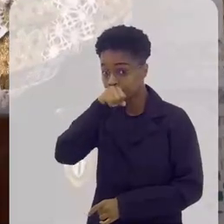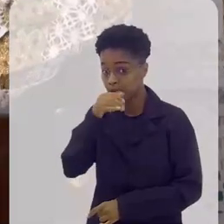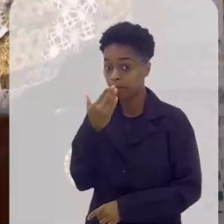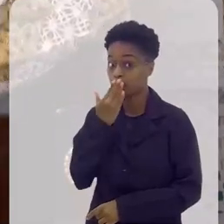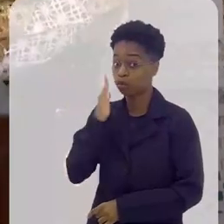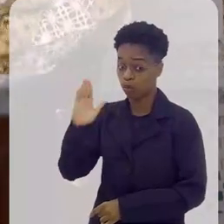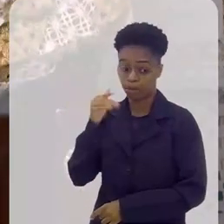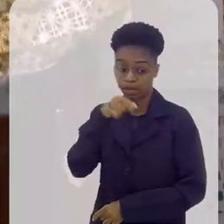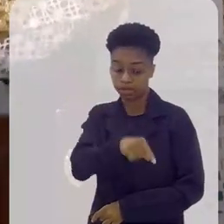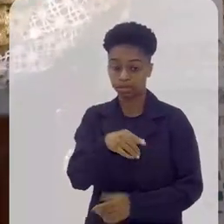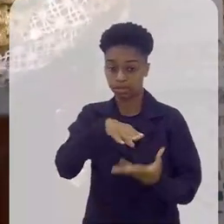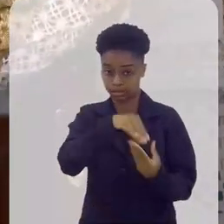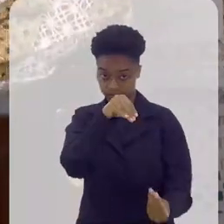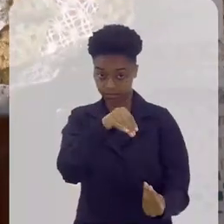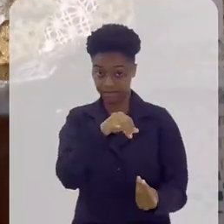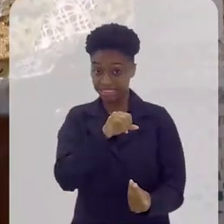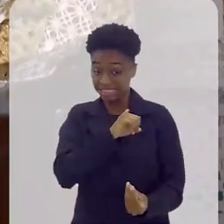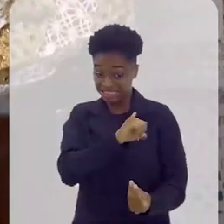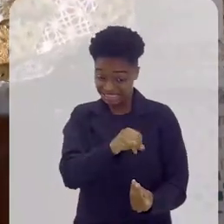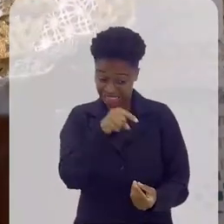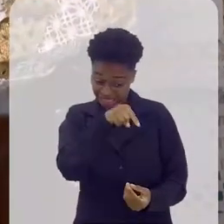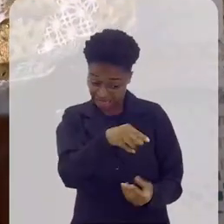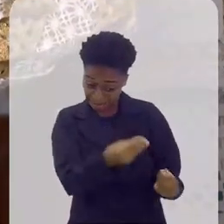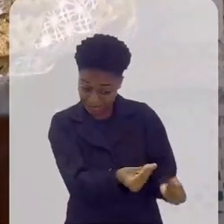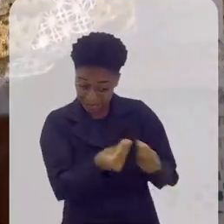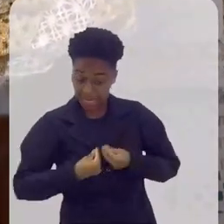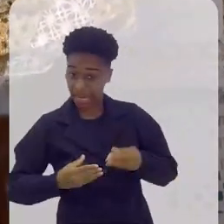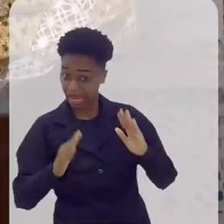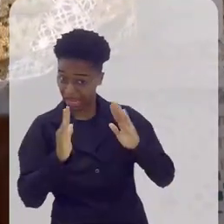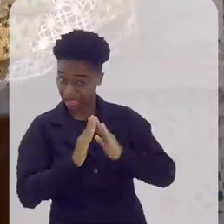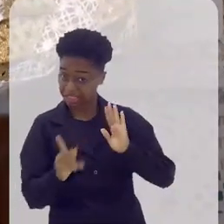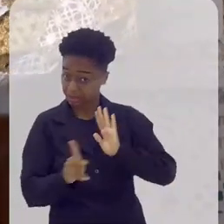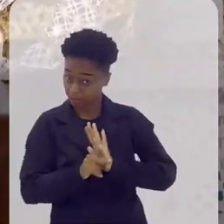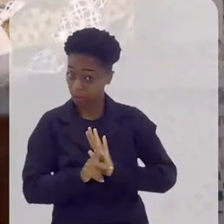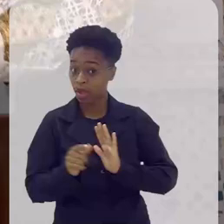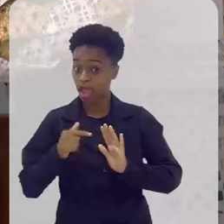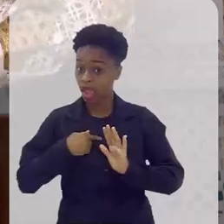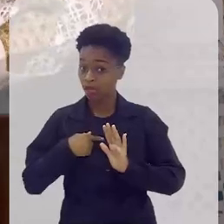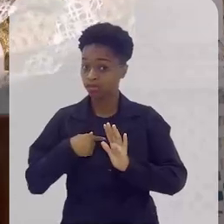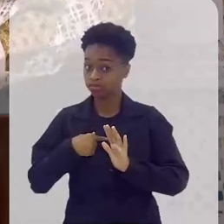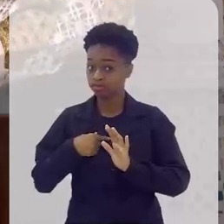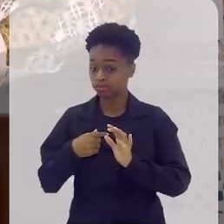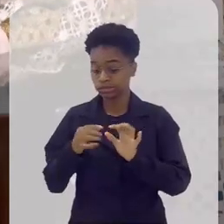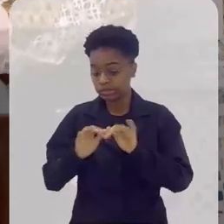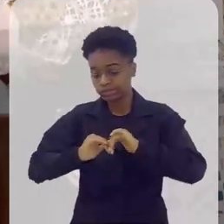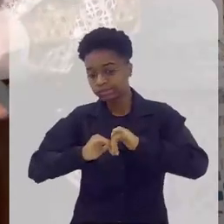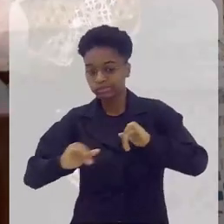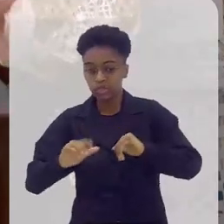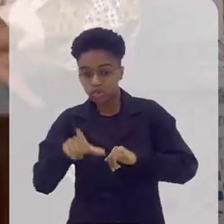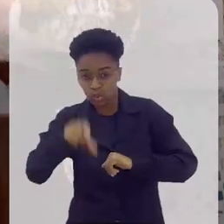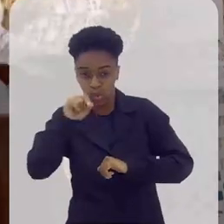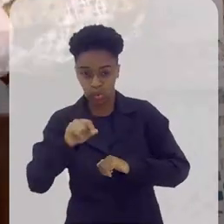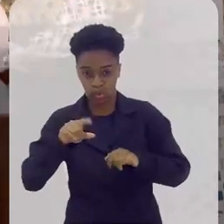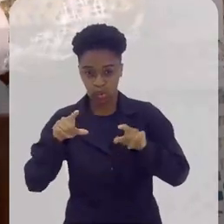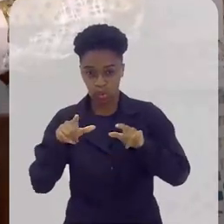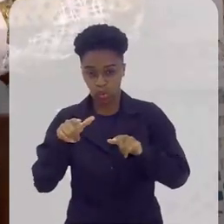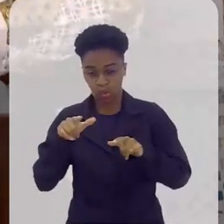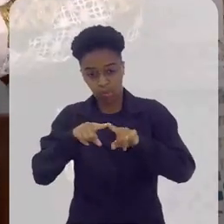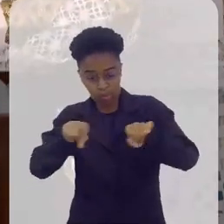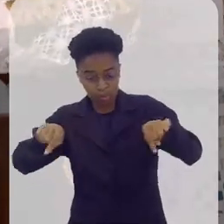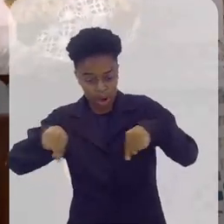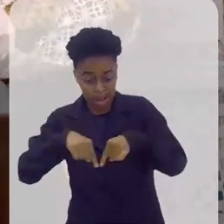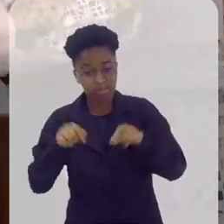promessa aí, ao Caboclo Mata Verde. Se o senhor me der uma casa própria, eu faço um quarto para